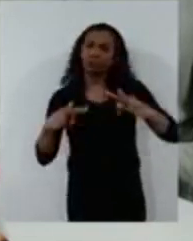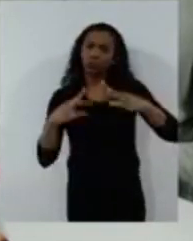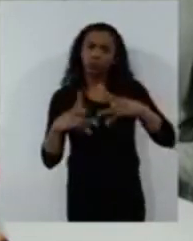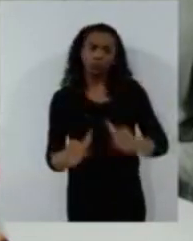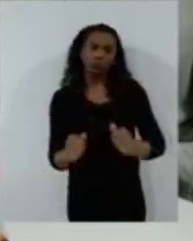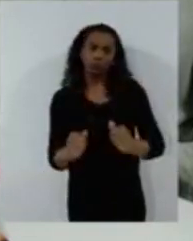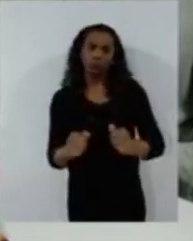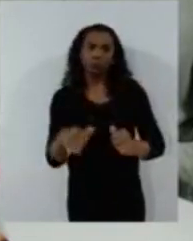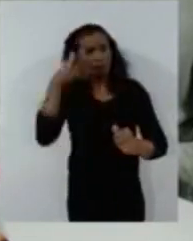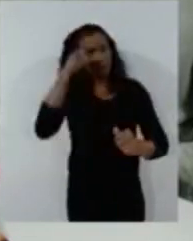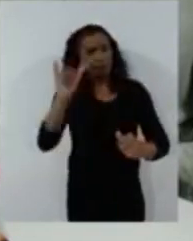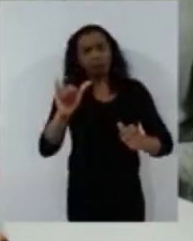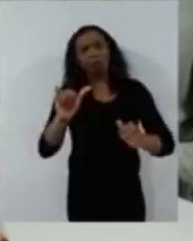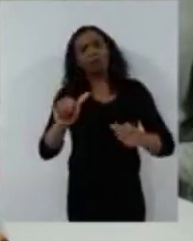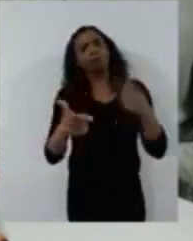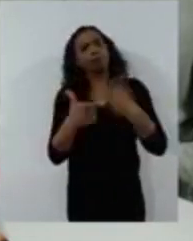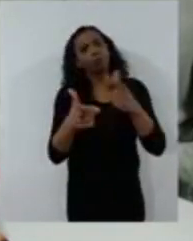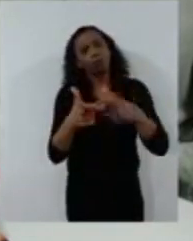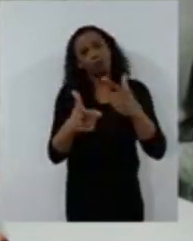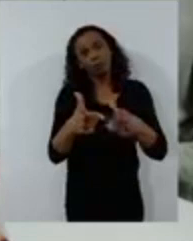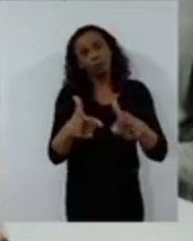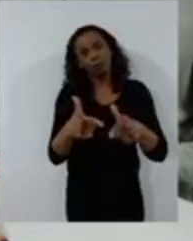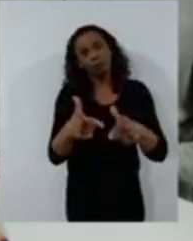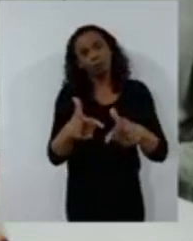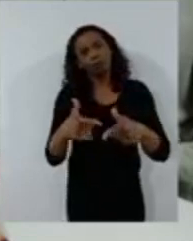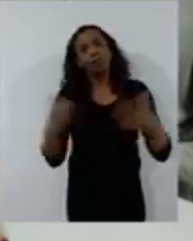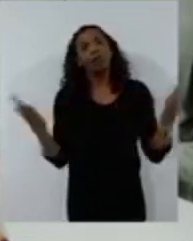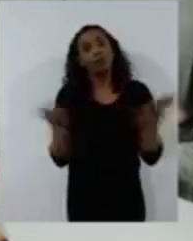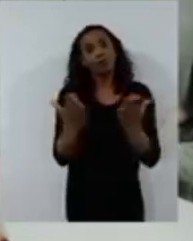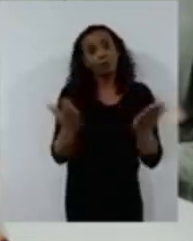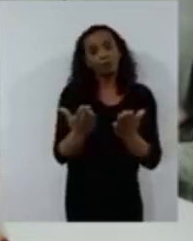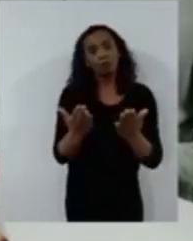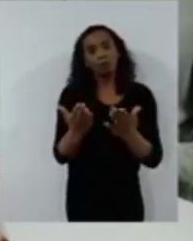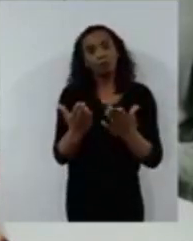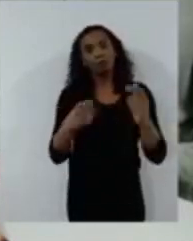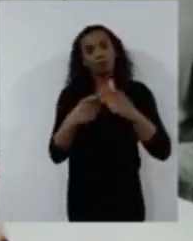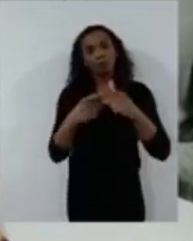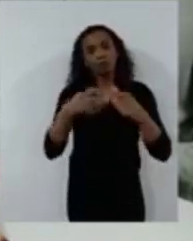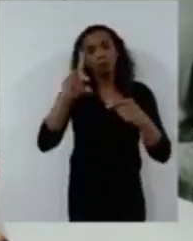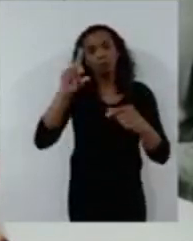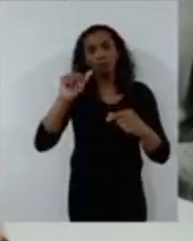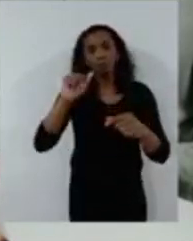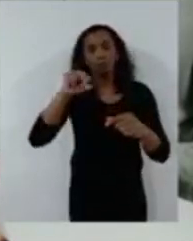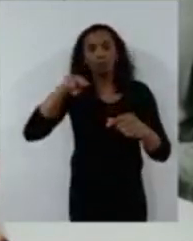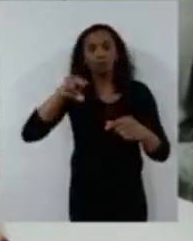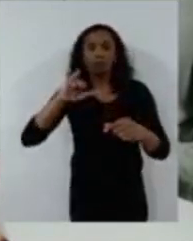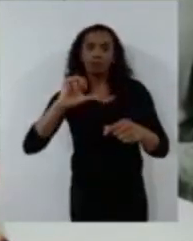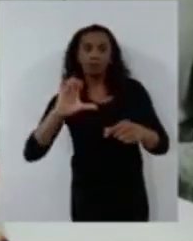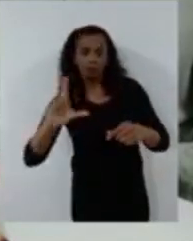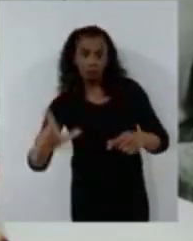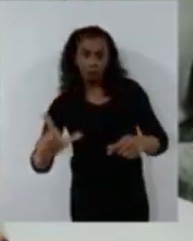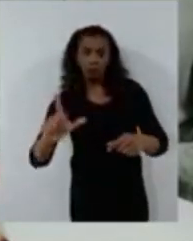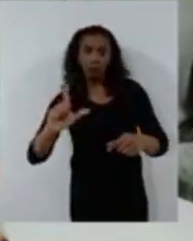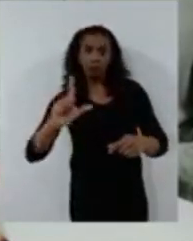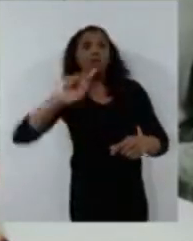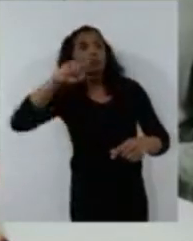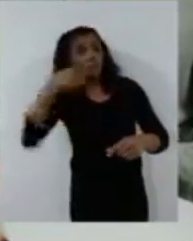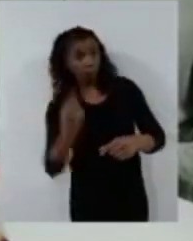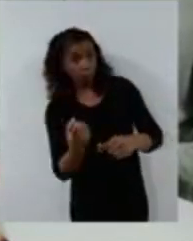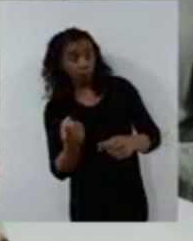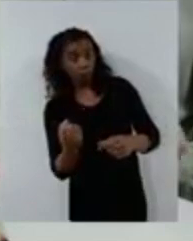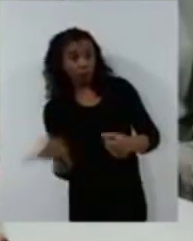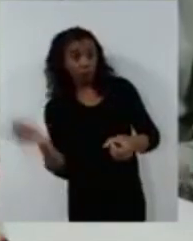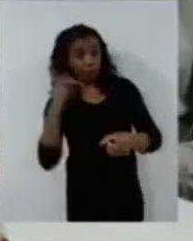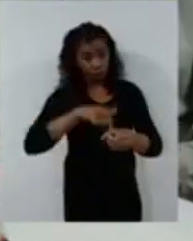suas considerações finais, vou passar a palavra para o doutor Daniel Pici, depois volta a palavra para o